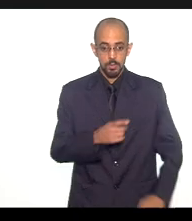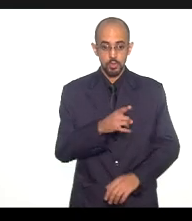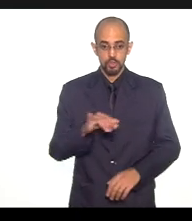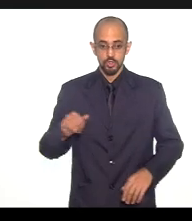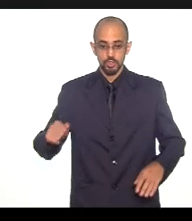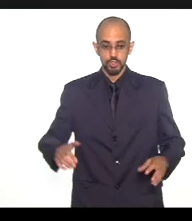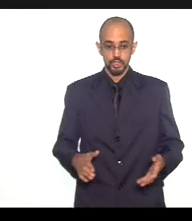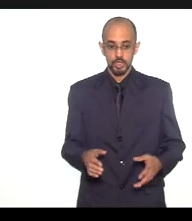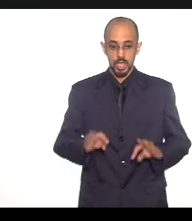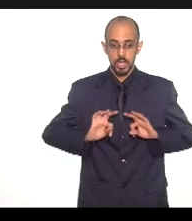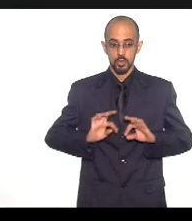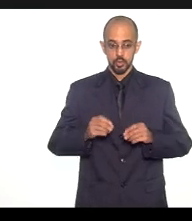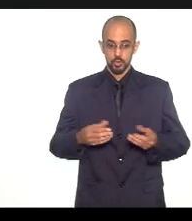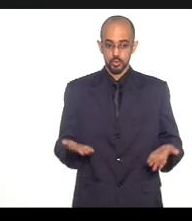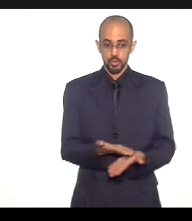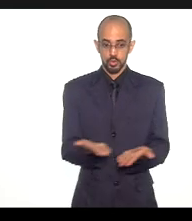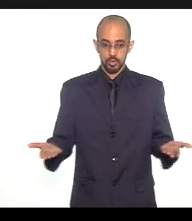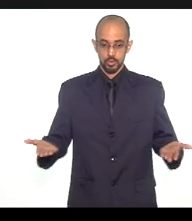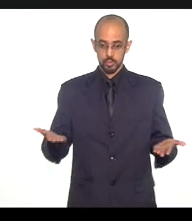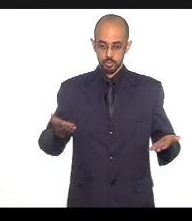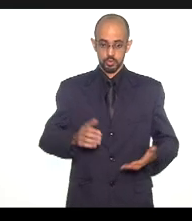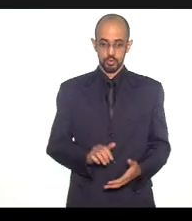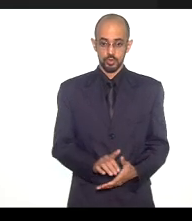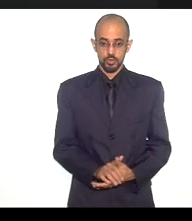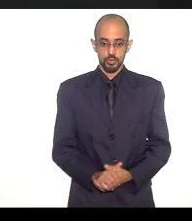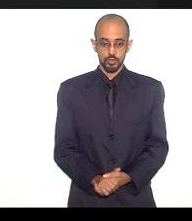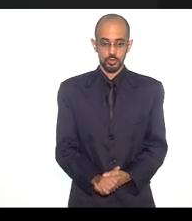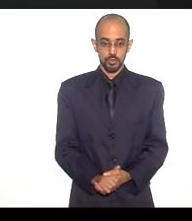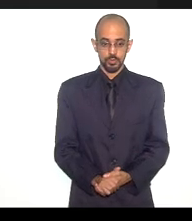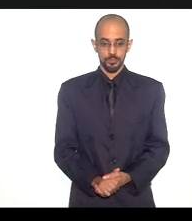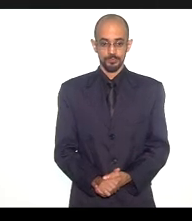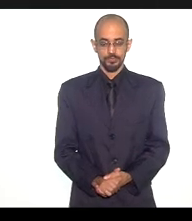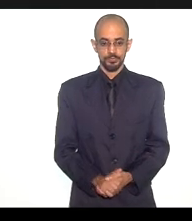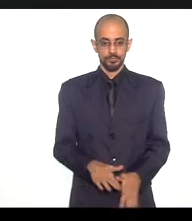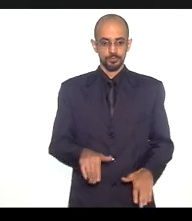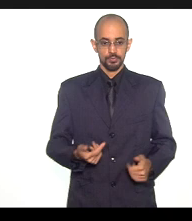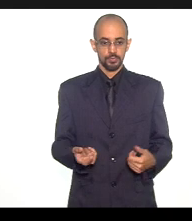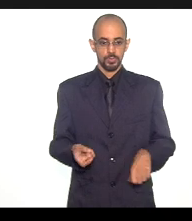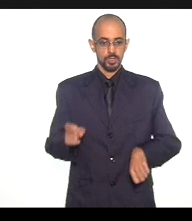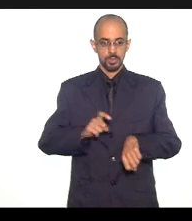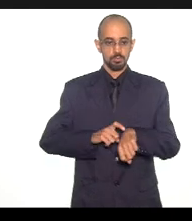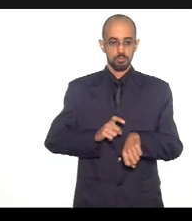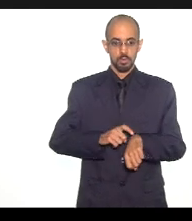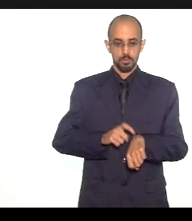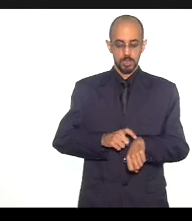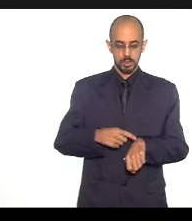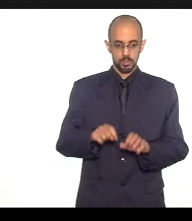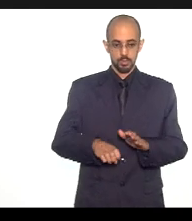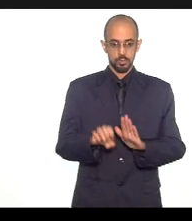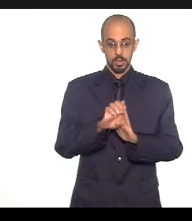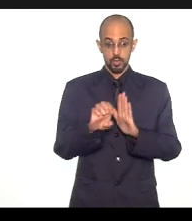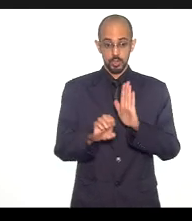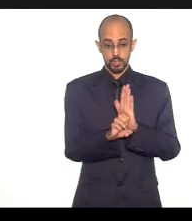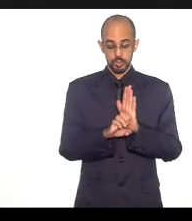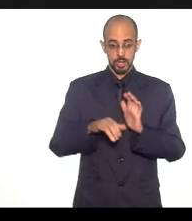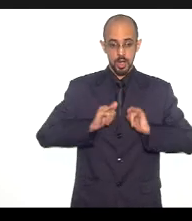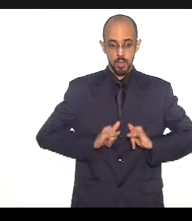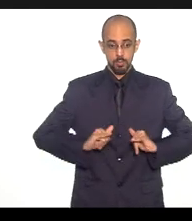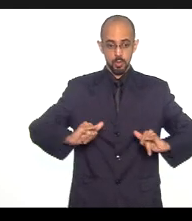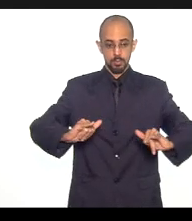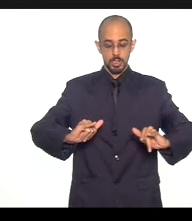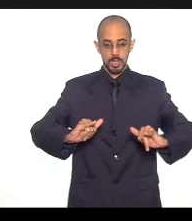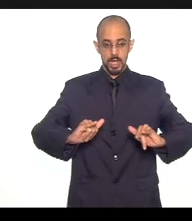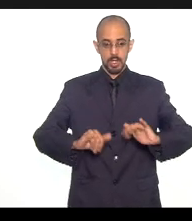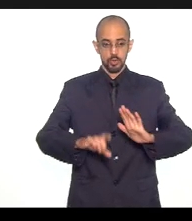a todos e a todas. Bom dia. Consoante edital publicado no